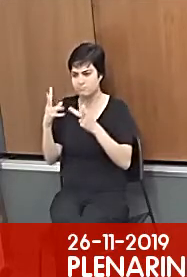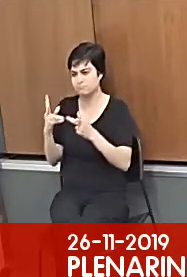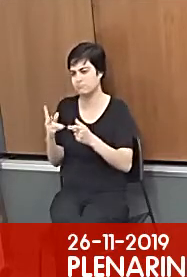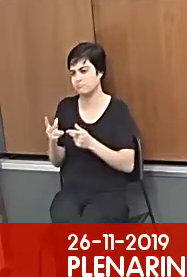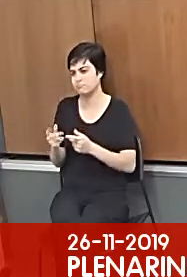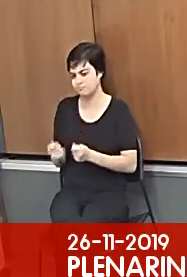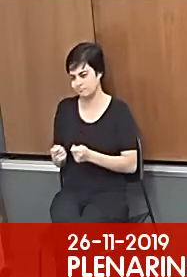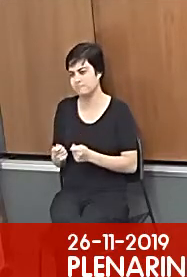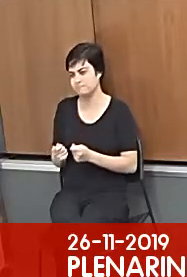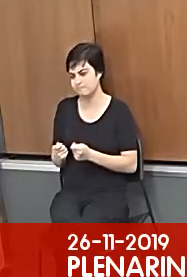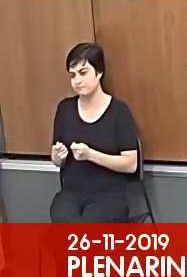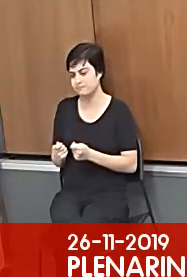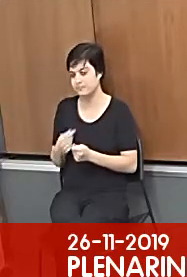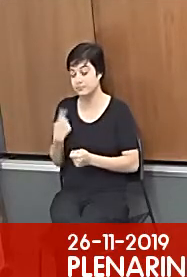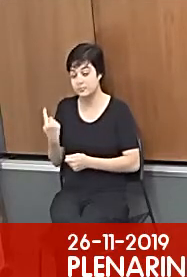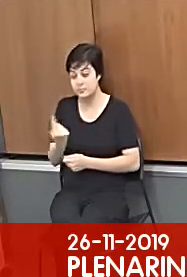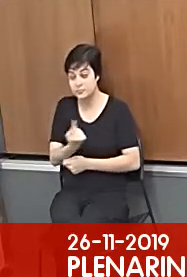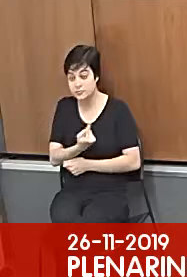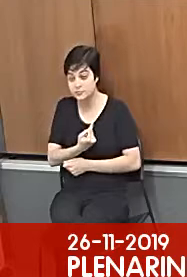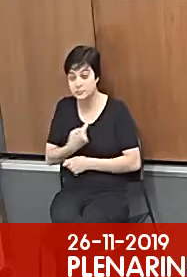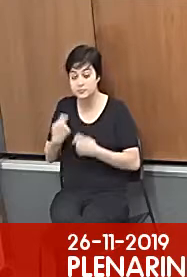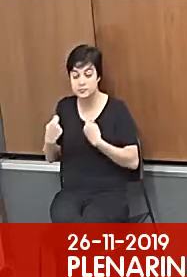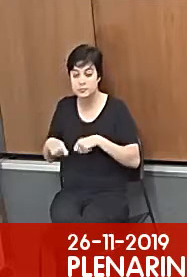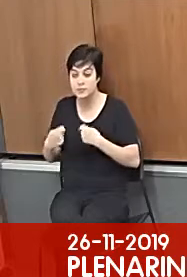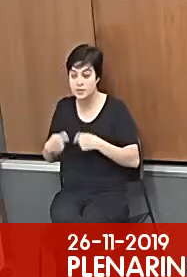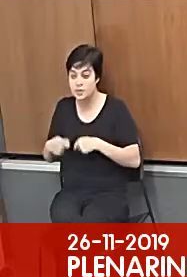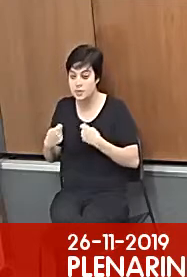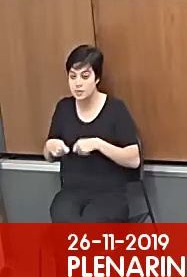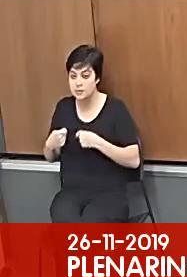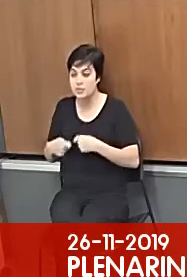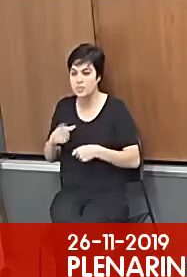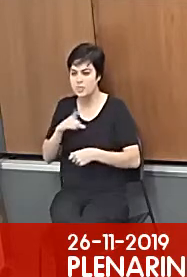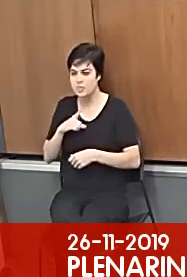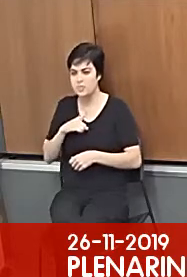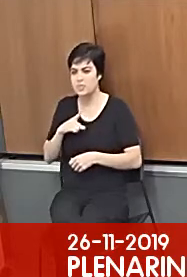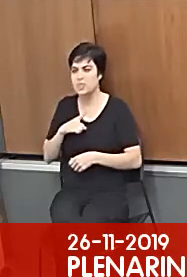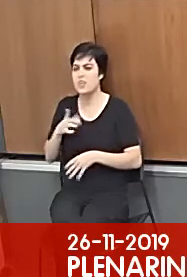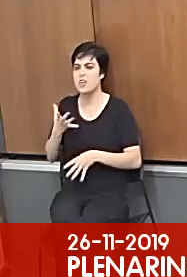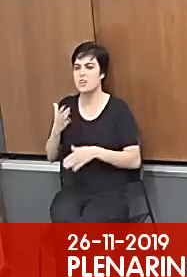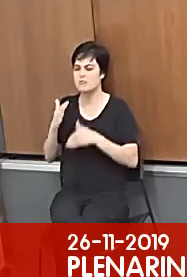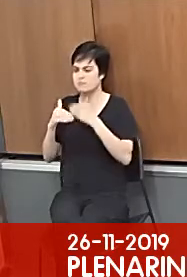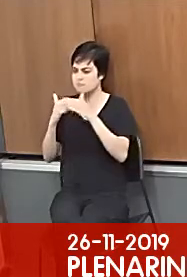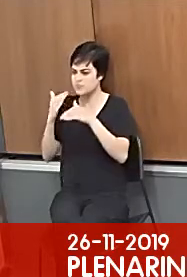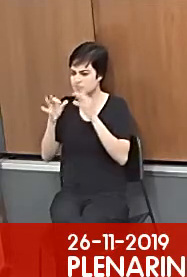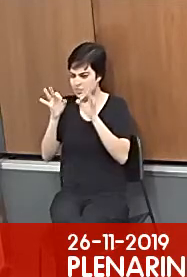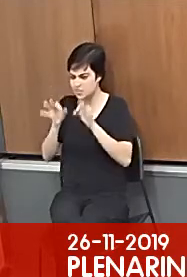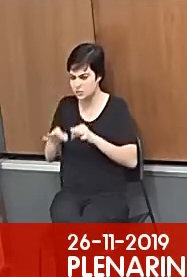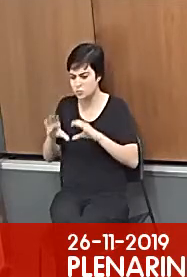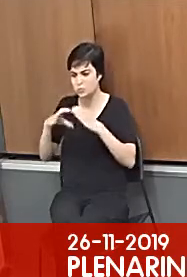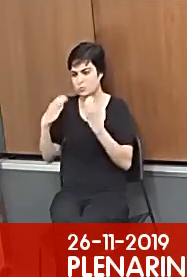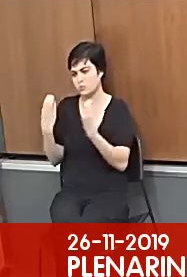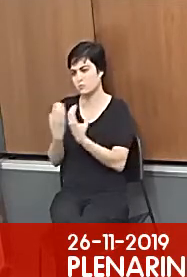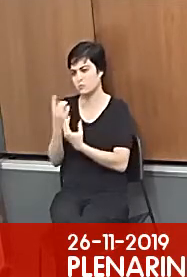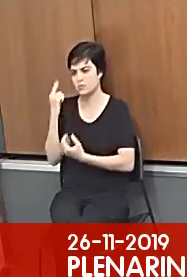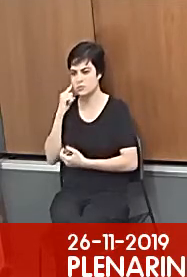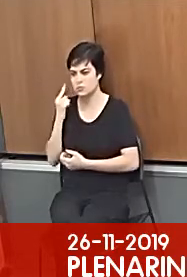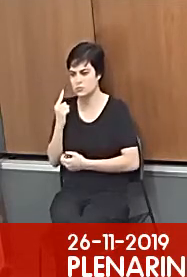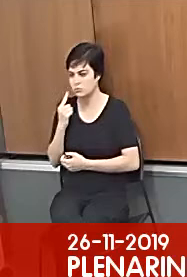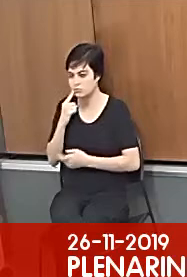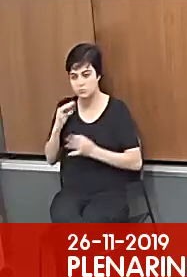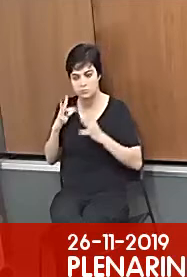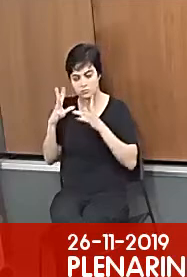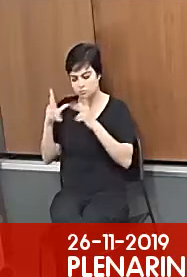eu acredito que nós precisamos muito dessa formação e desse espaço na comunidade surda e para todas